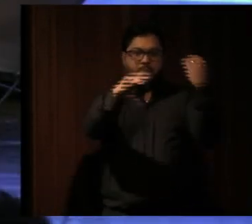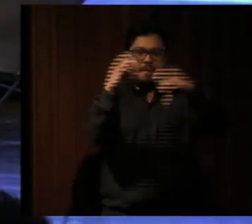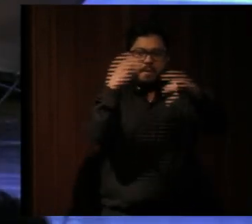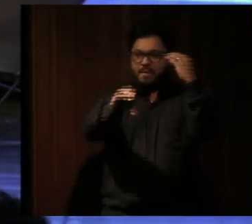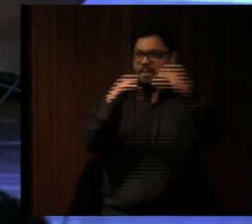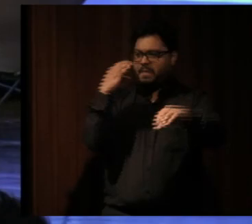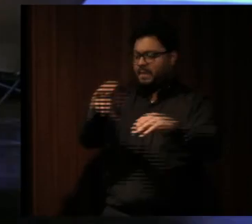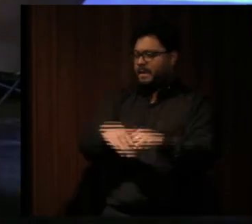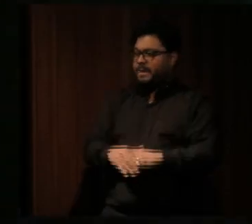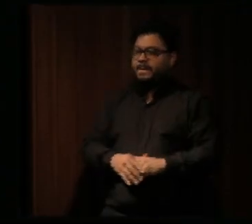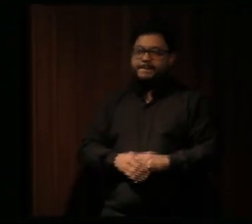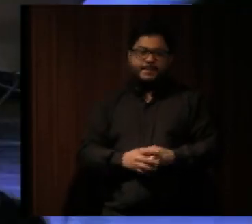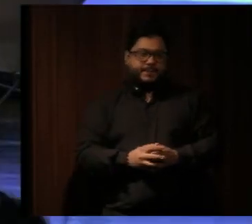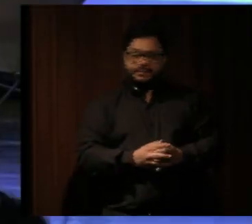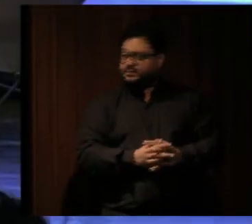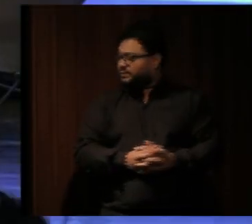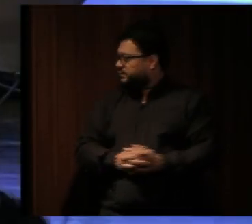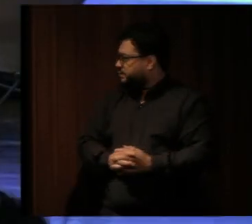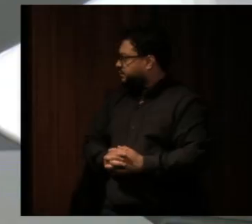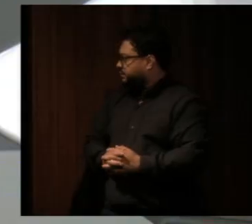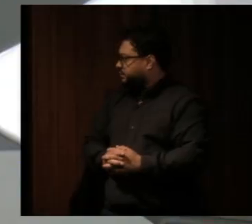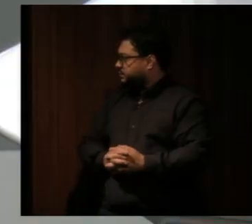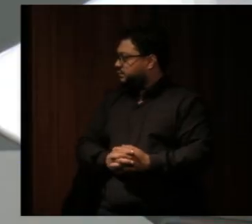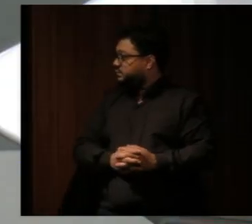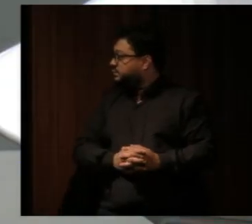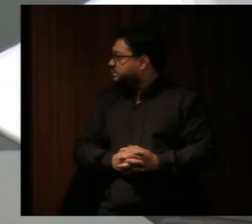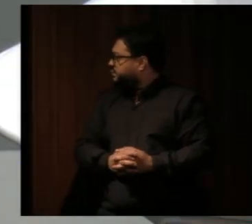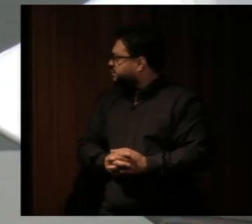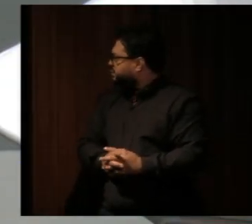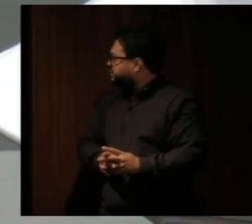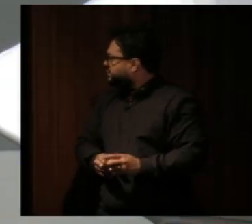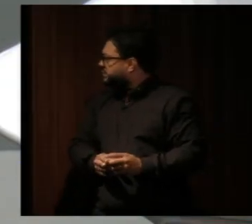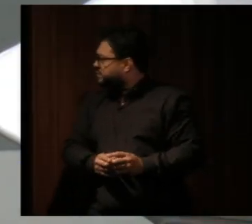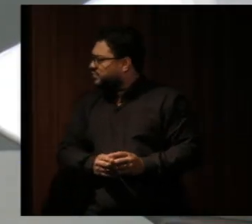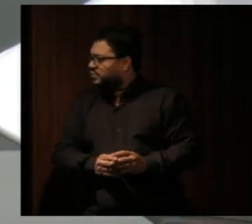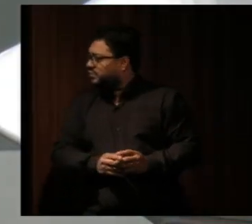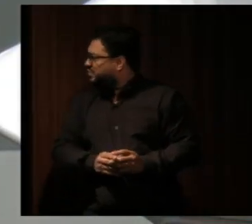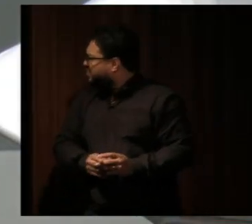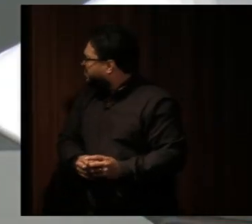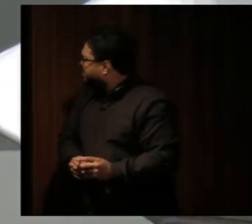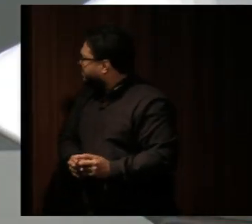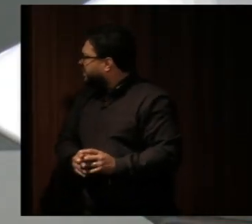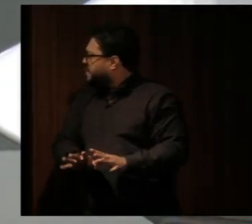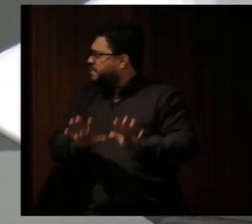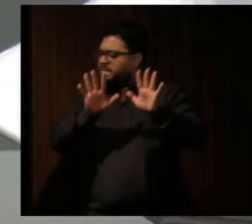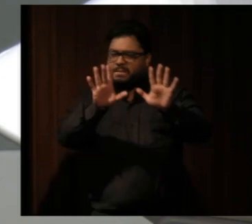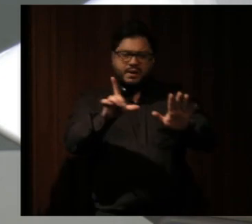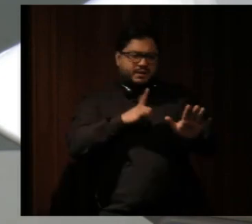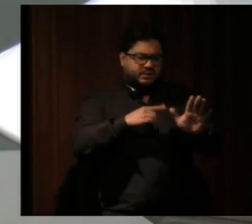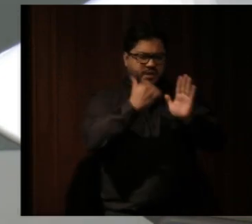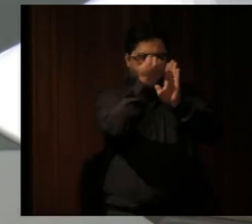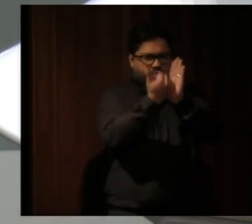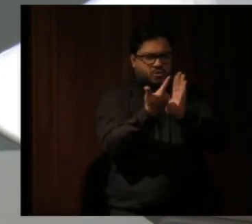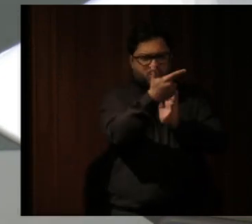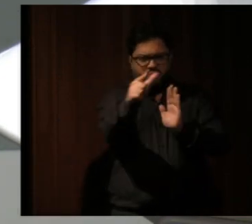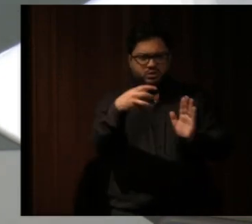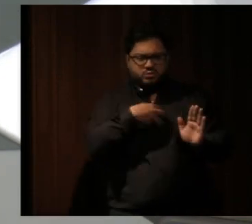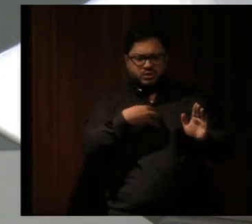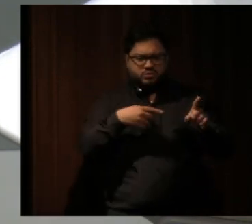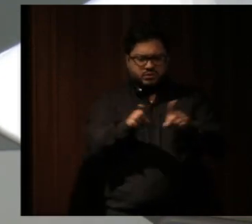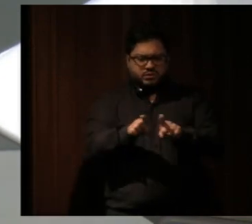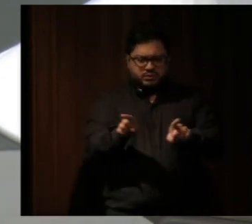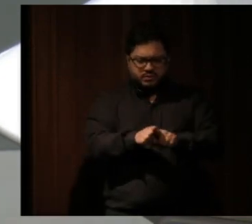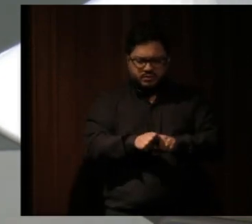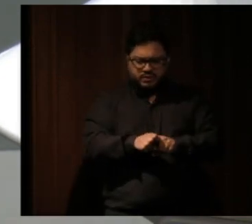né são fatos públicos enfim eh mas existem protocolos em outras situações né Acho que